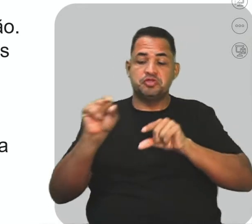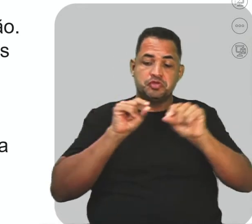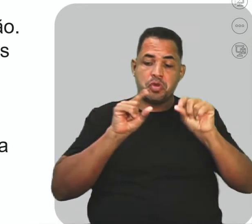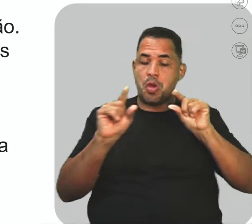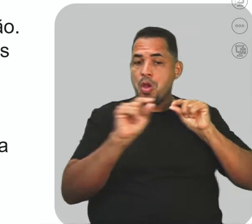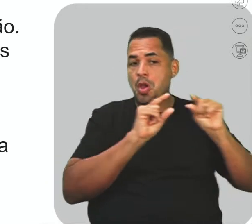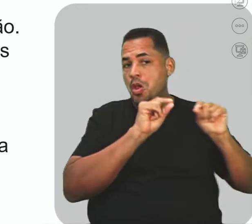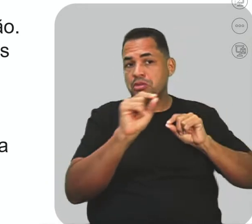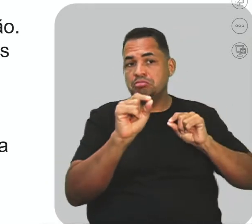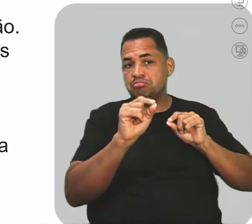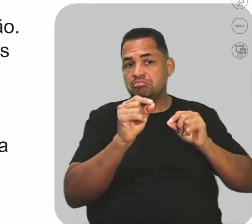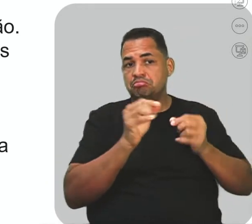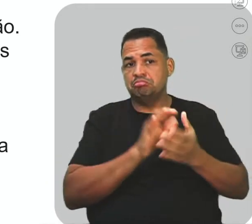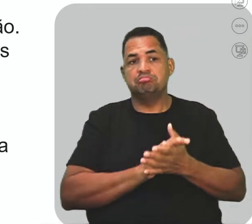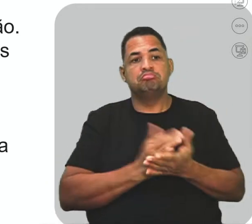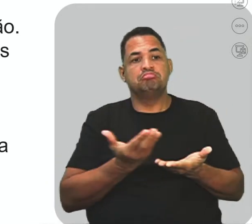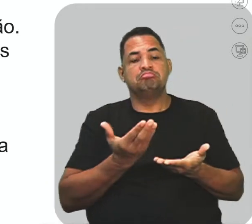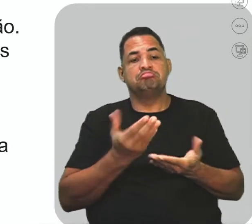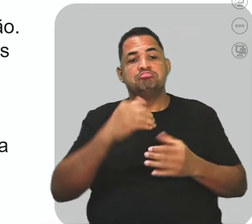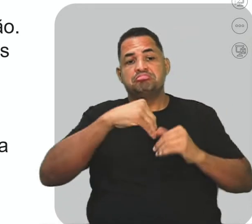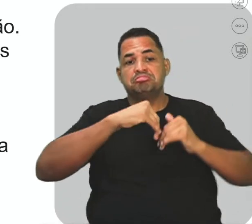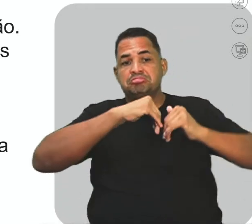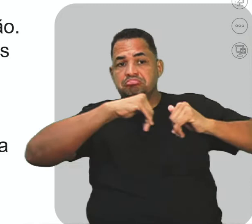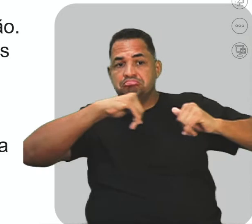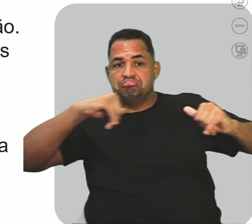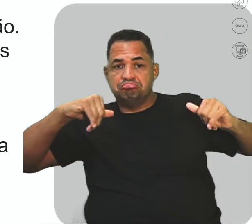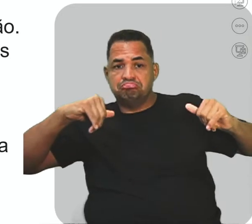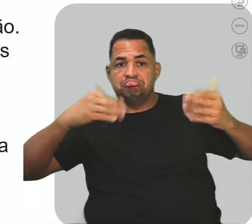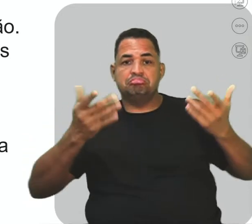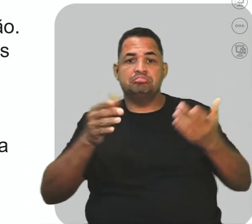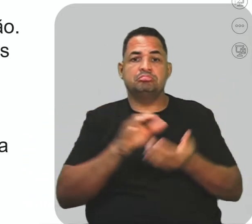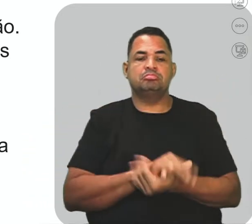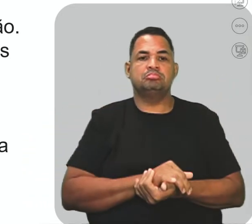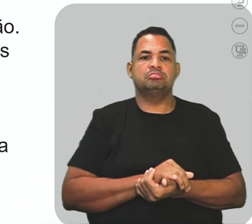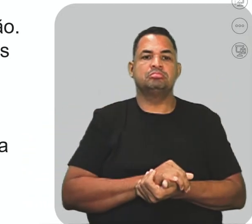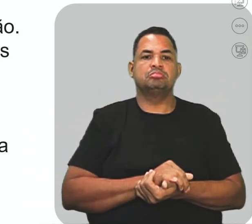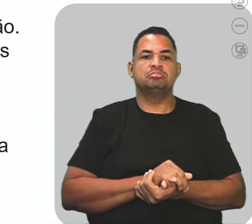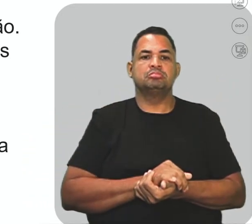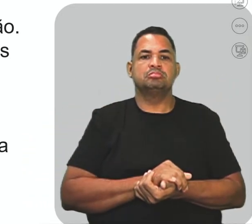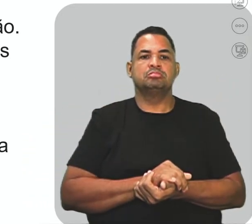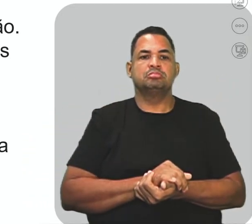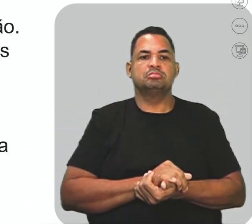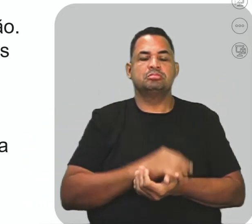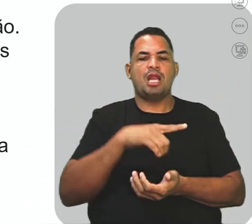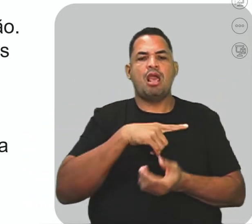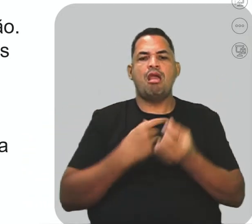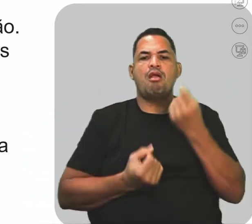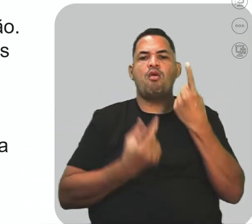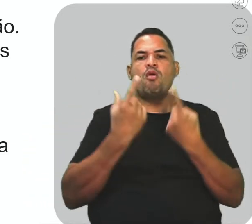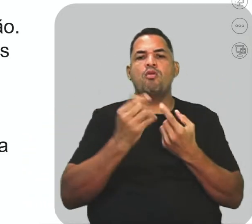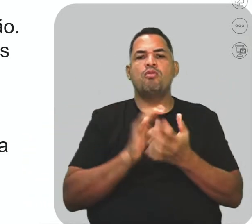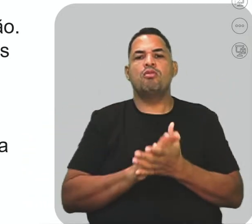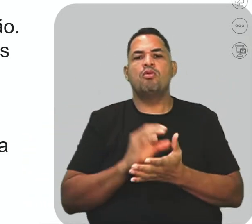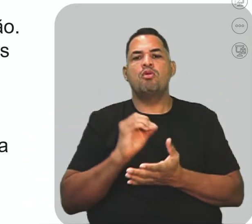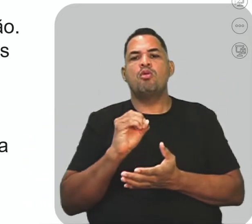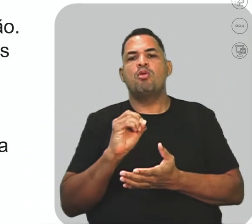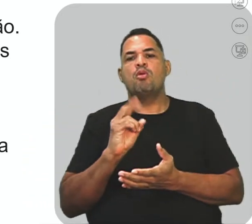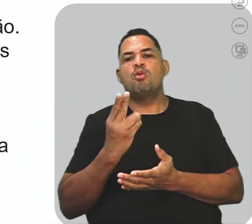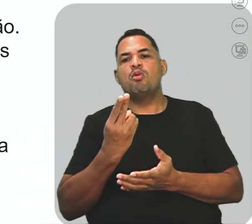de escolha, né? Ou de exclusão. Nós temos algumas.